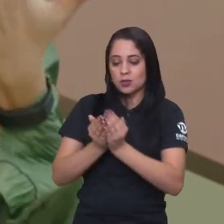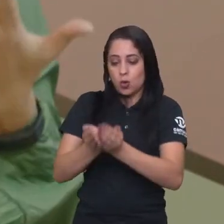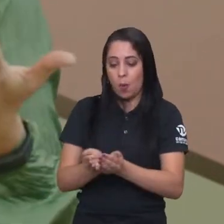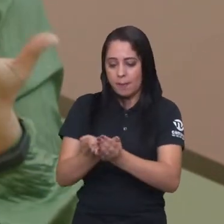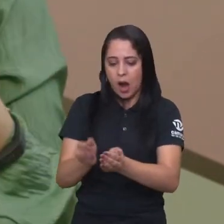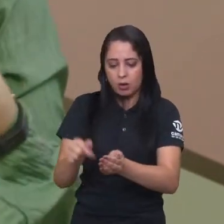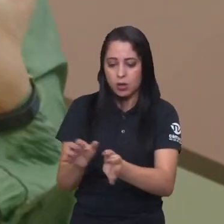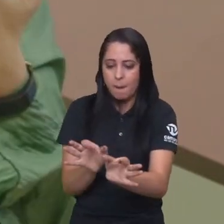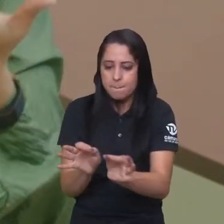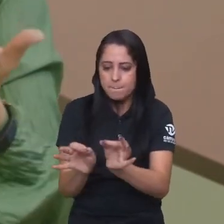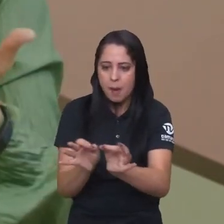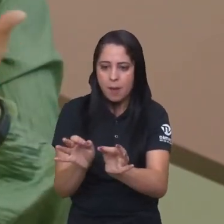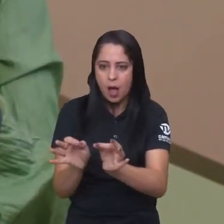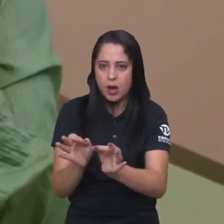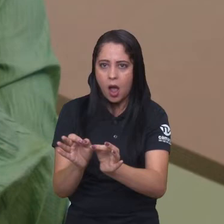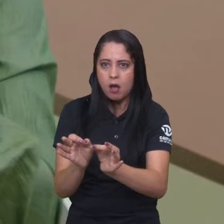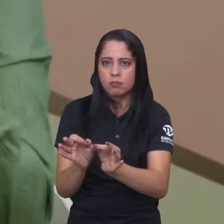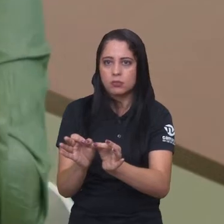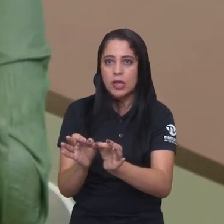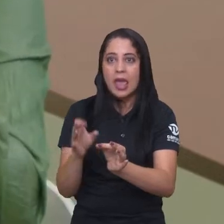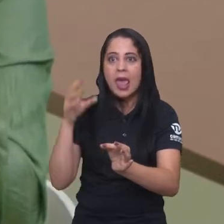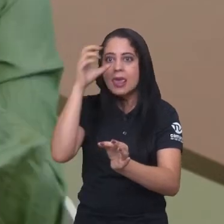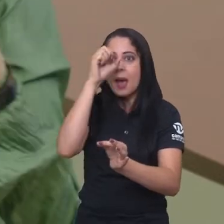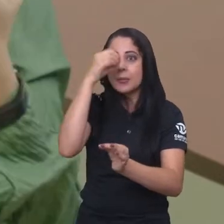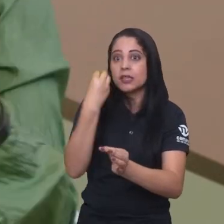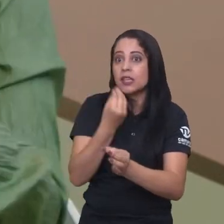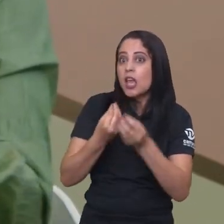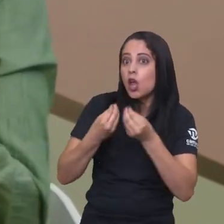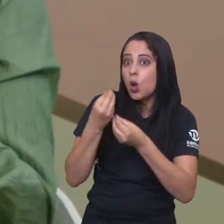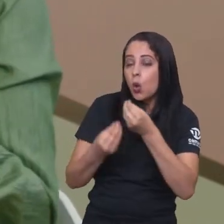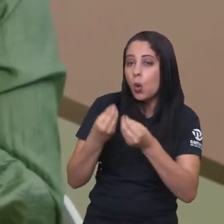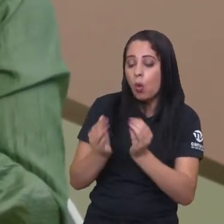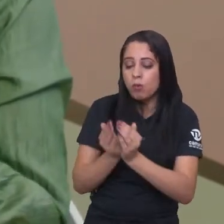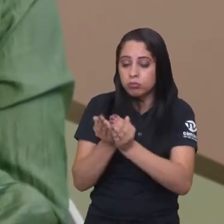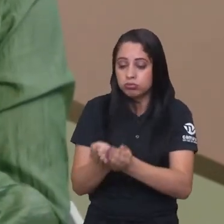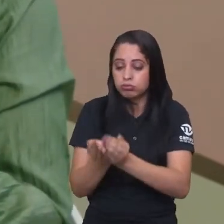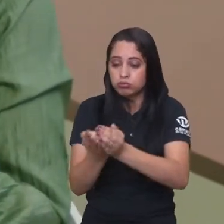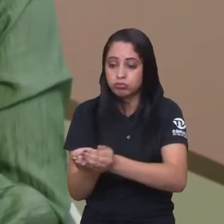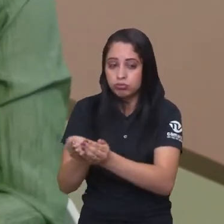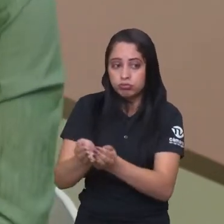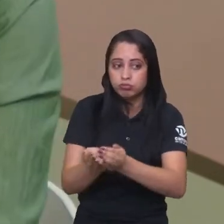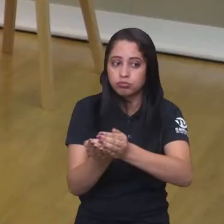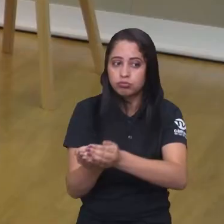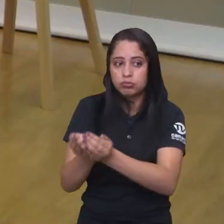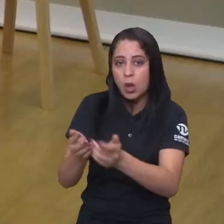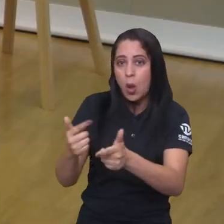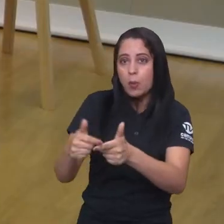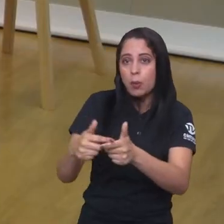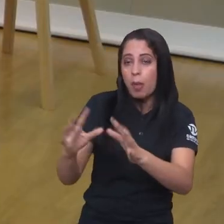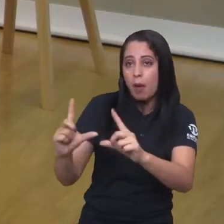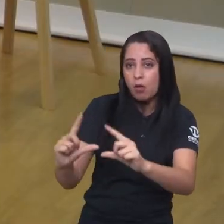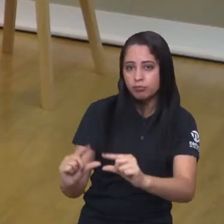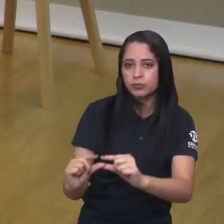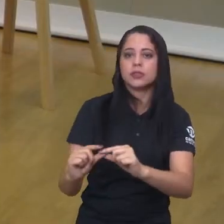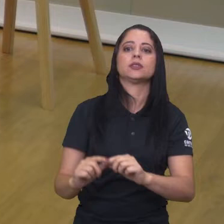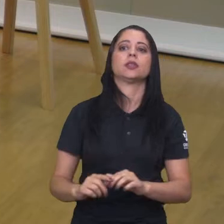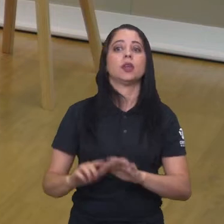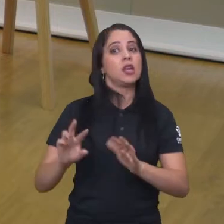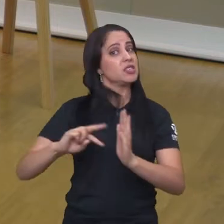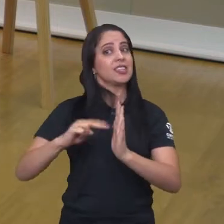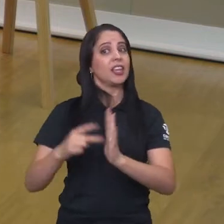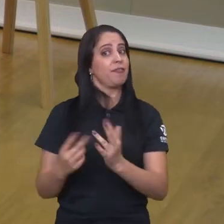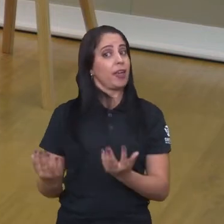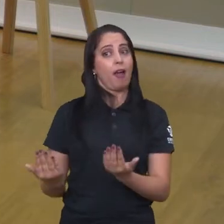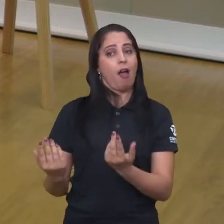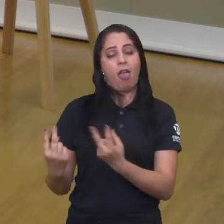os treinamentos, meu conhecimento para eu aprender como eu vou lidar, como eu vou sair daquela situação. Então, a autorregulação com os